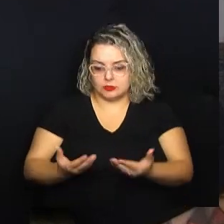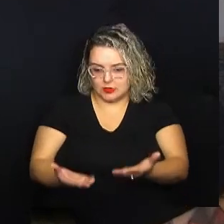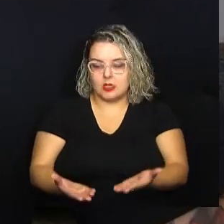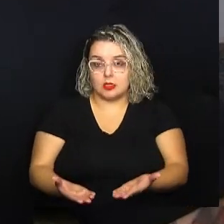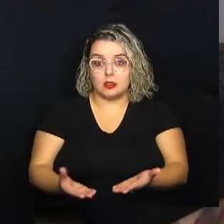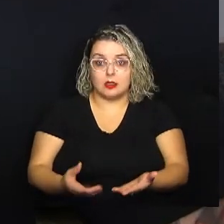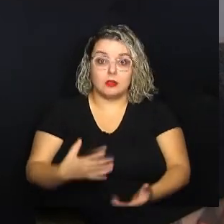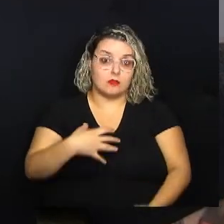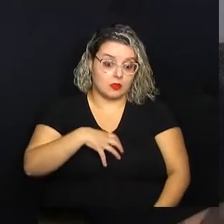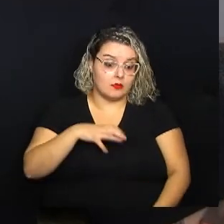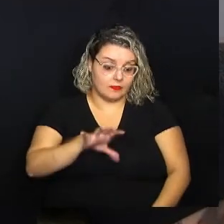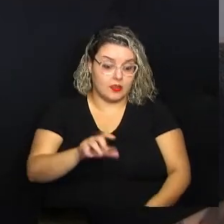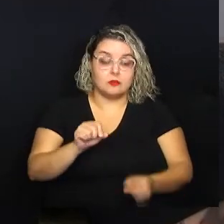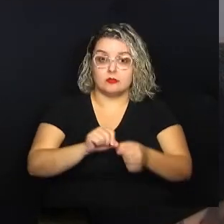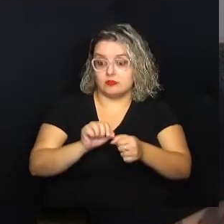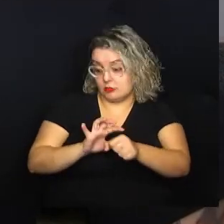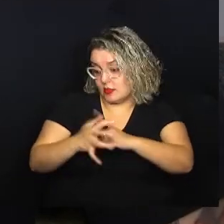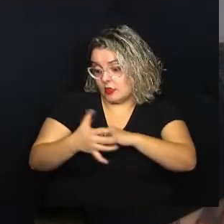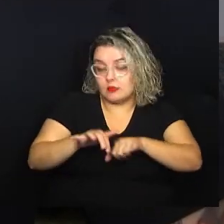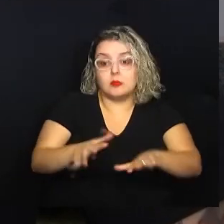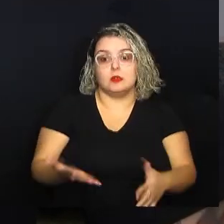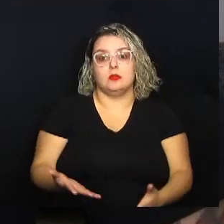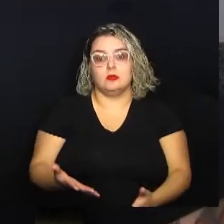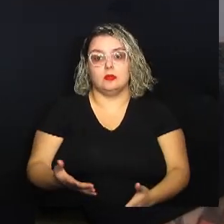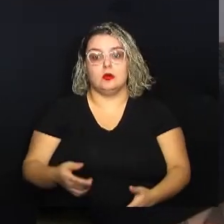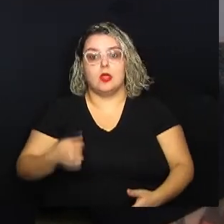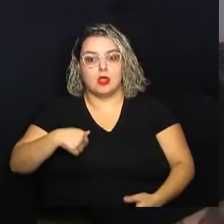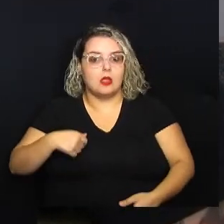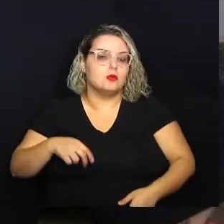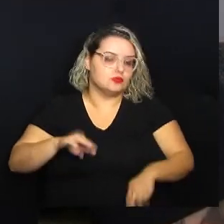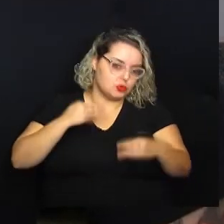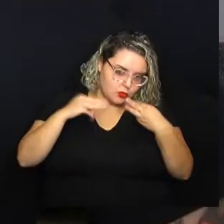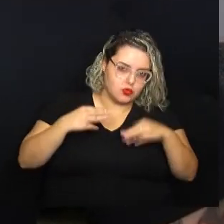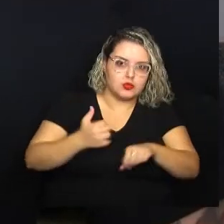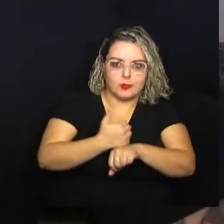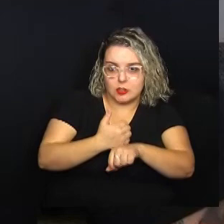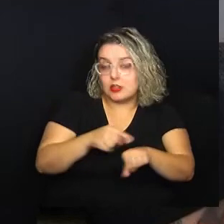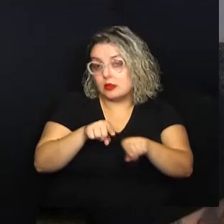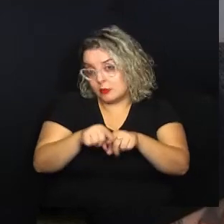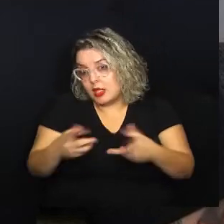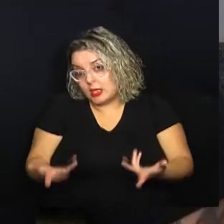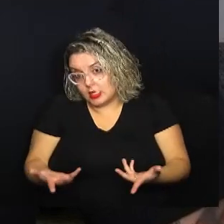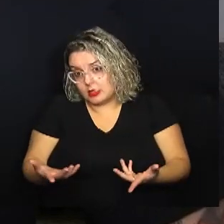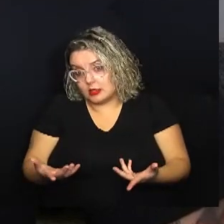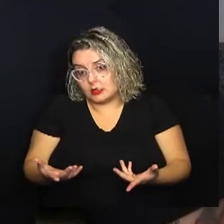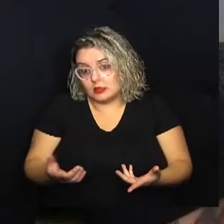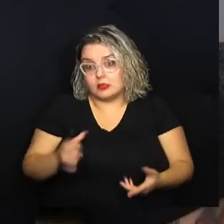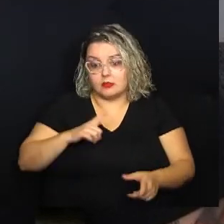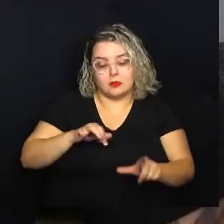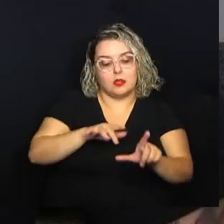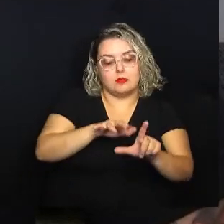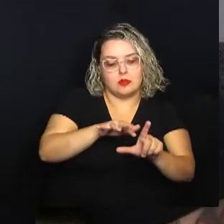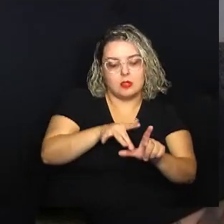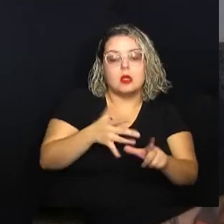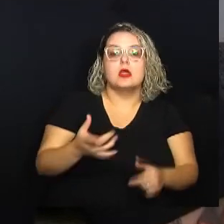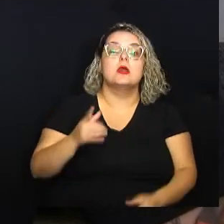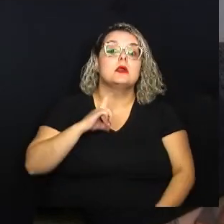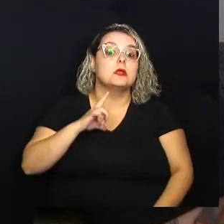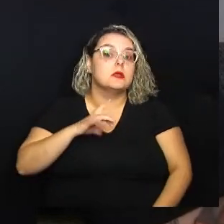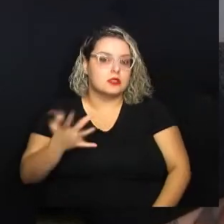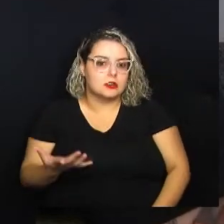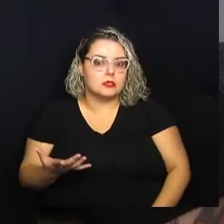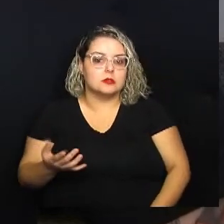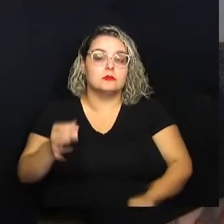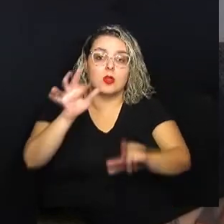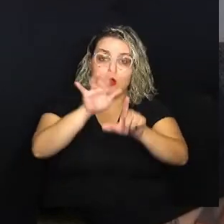de trazer isso. E como também foi feito na pandemia, eu toco, sou músico, então além disso, no começo do quadrinho tem um QR Code que